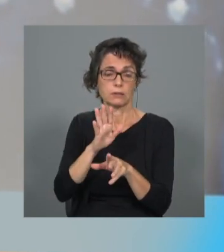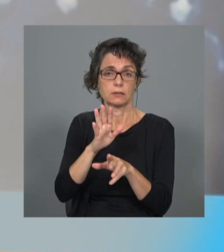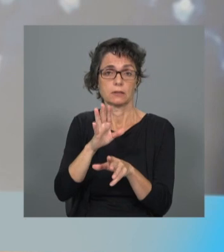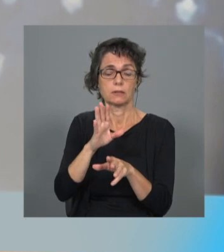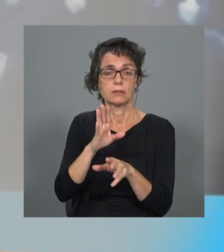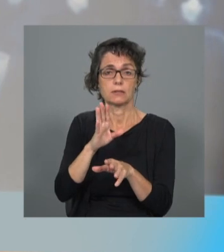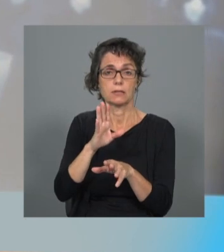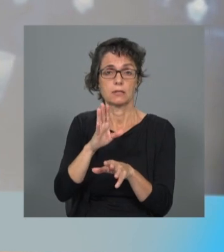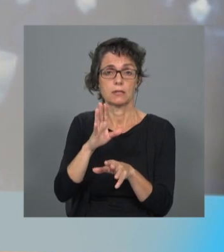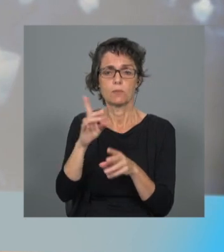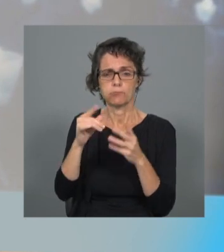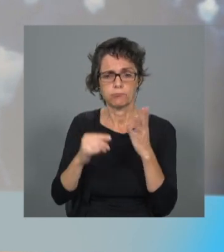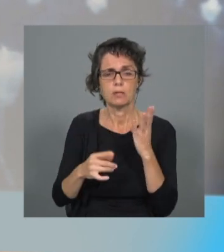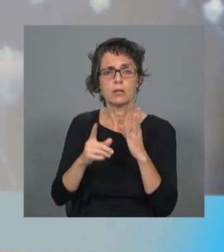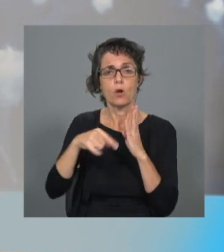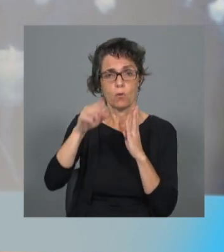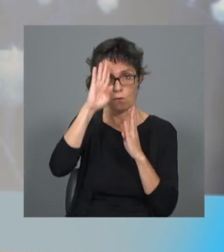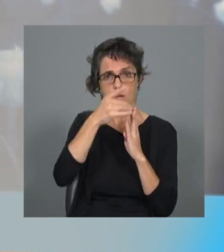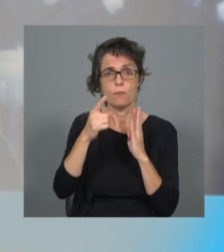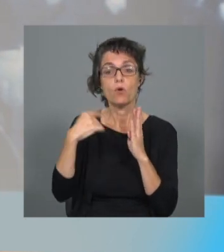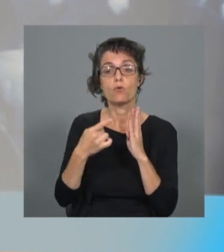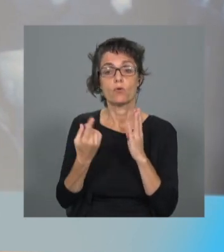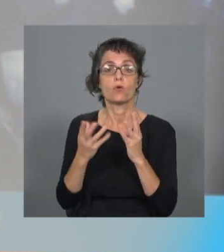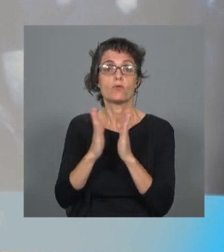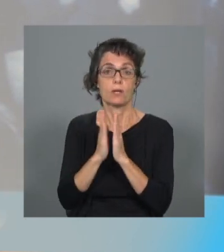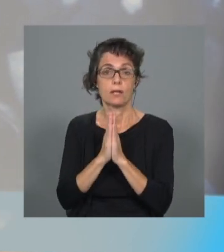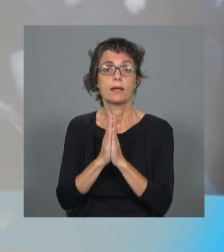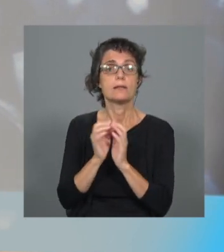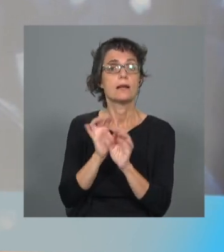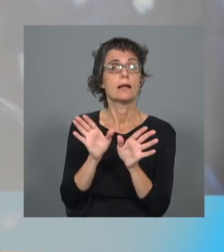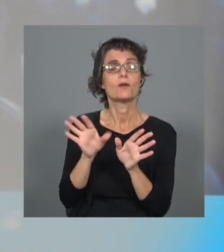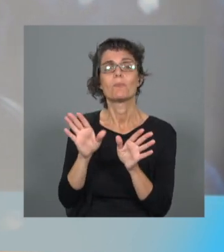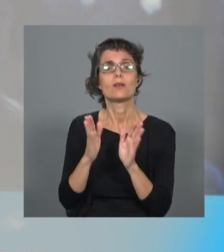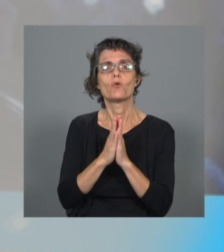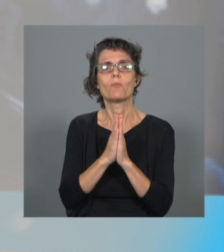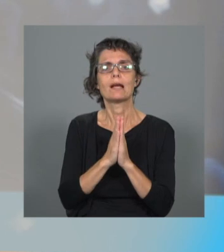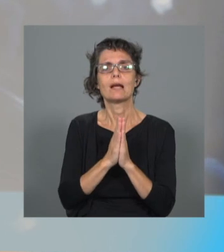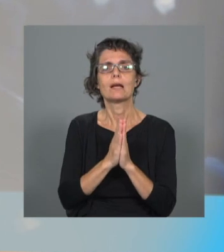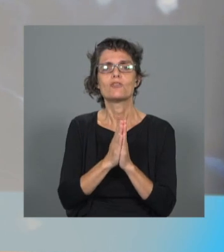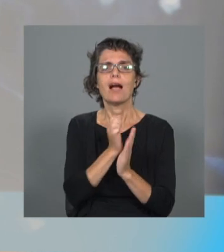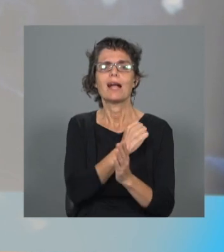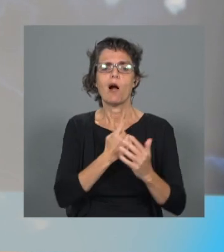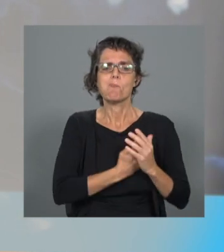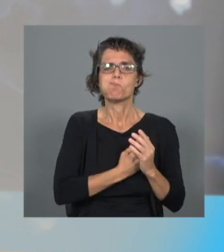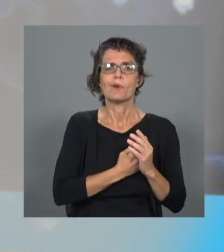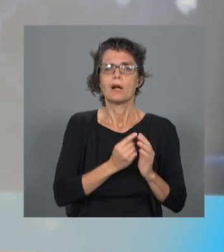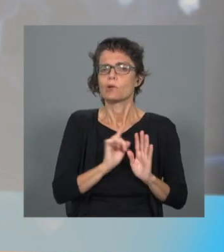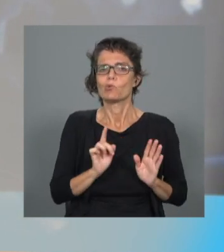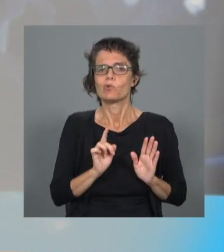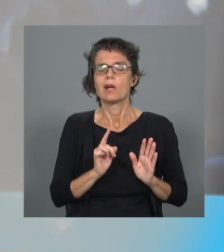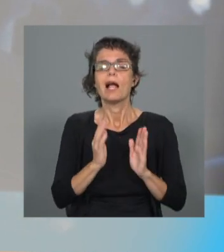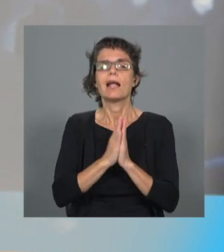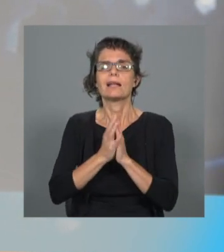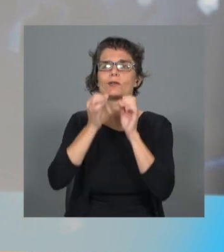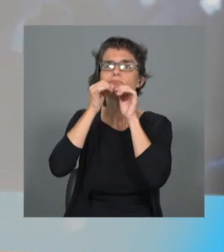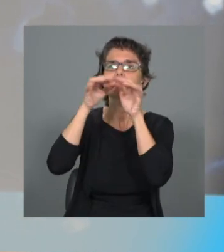assim, nós somos igreja, mas não somos igreja fechados em casa, somos a igreja também na saída para fora, não é?